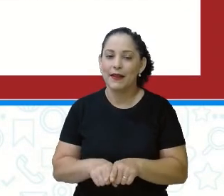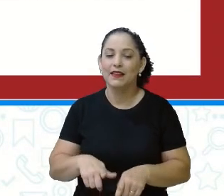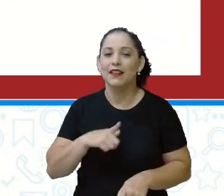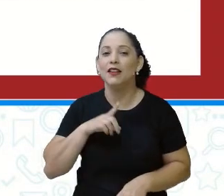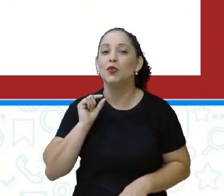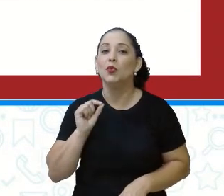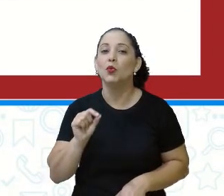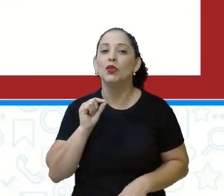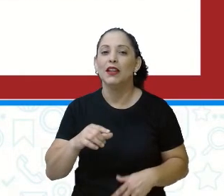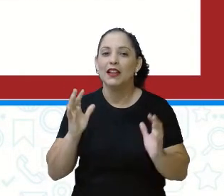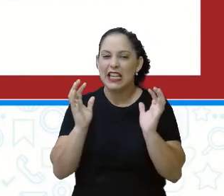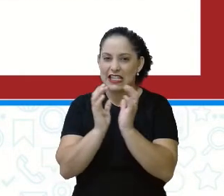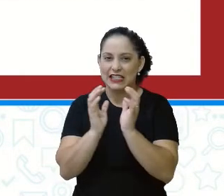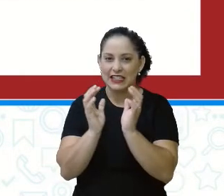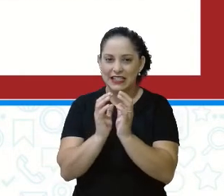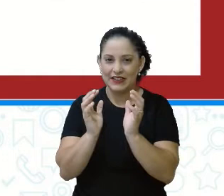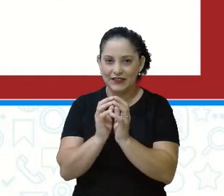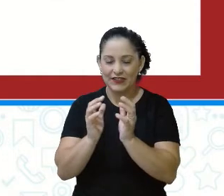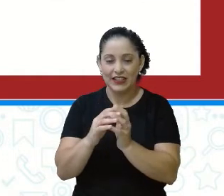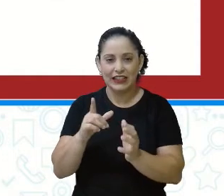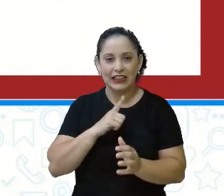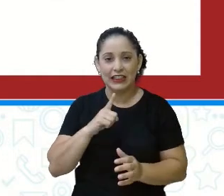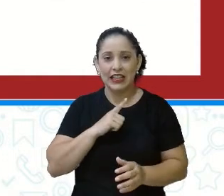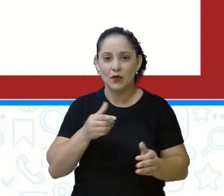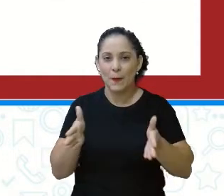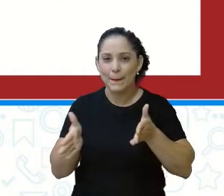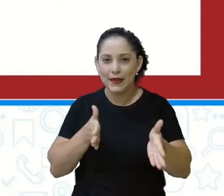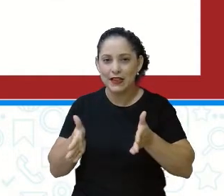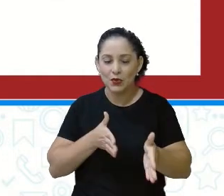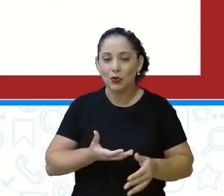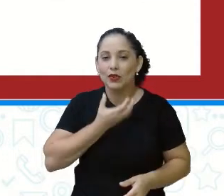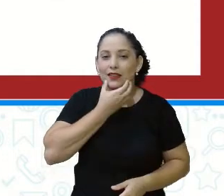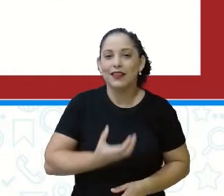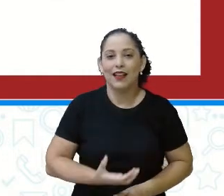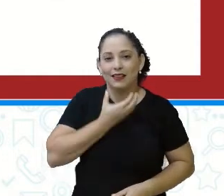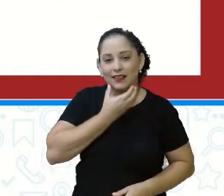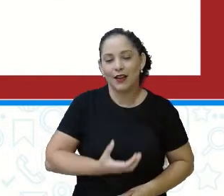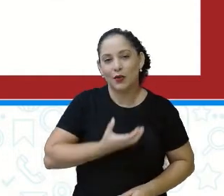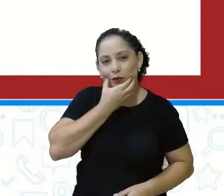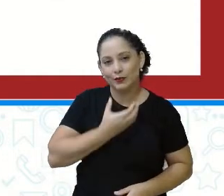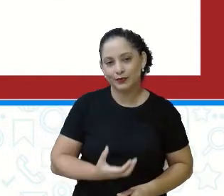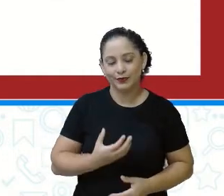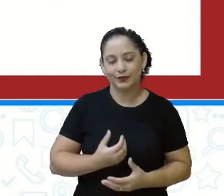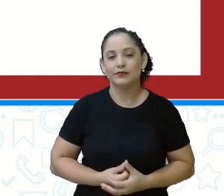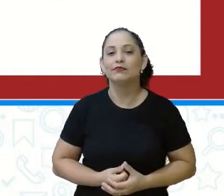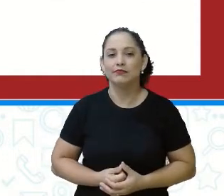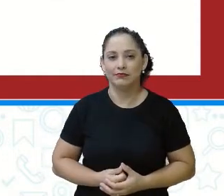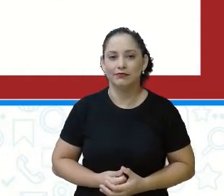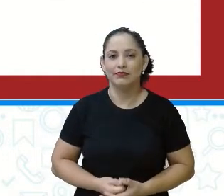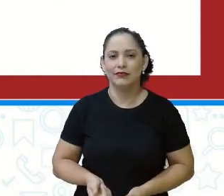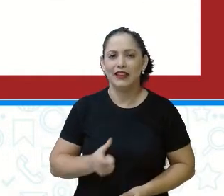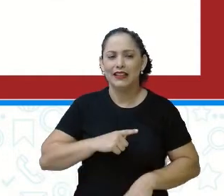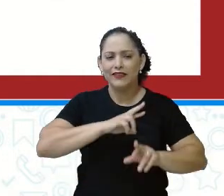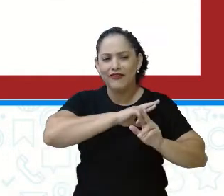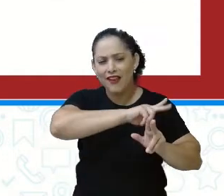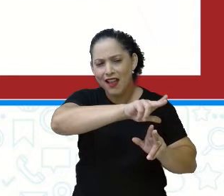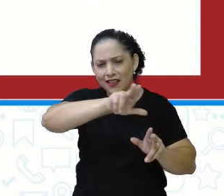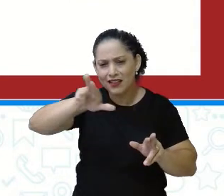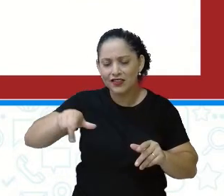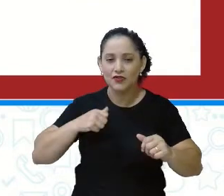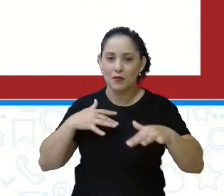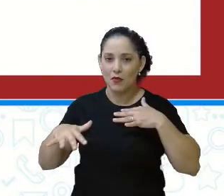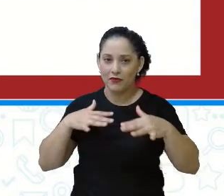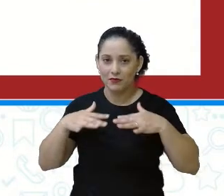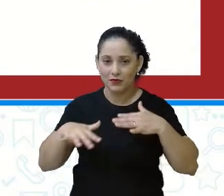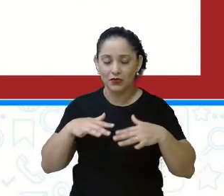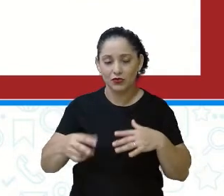também temos em Recife muito forte o ciclo natalino. O ciclo natalino são diversas manifestações